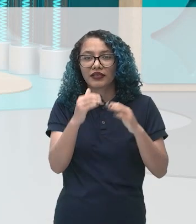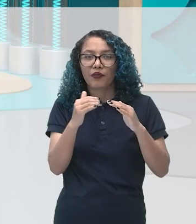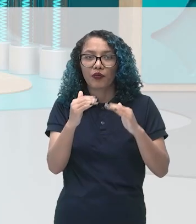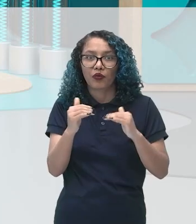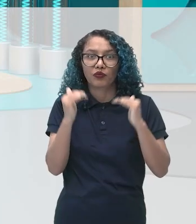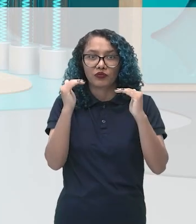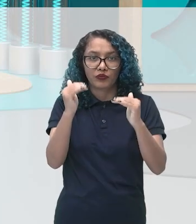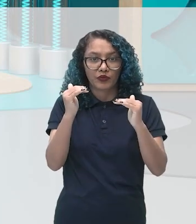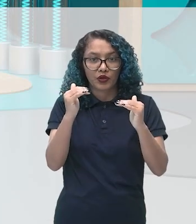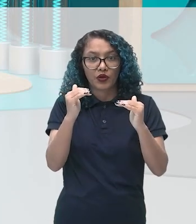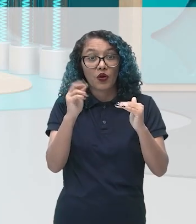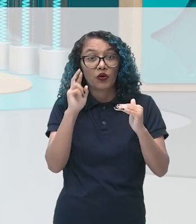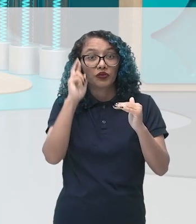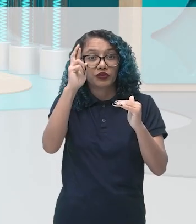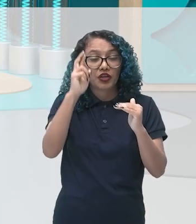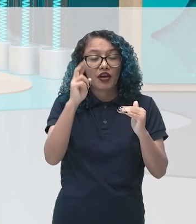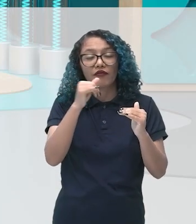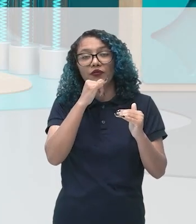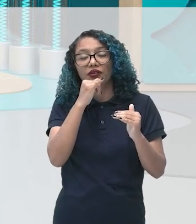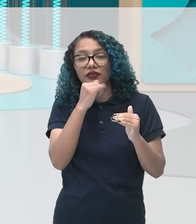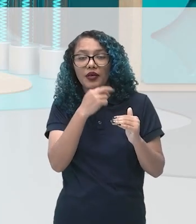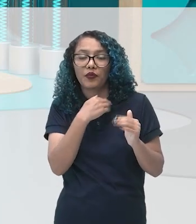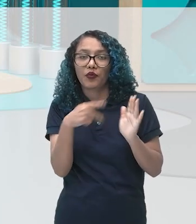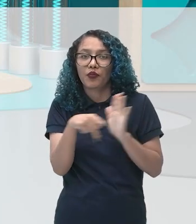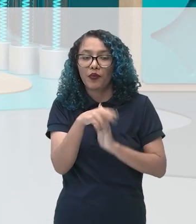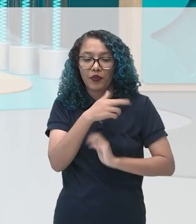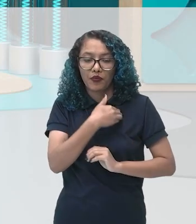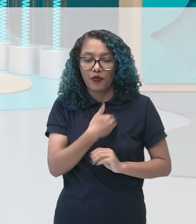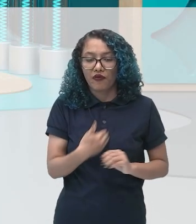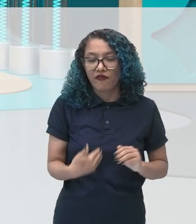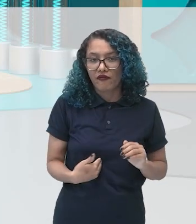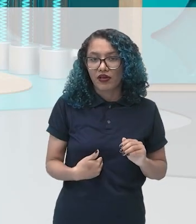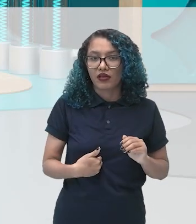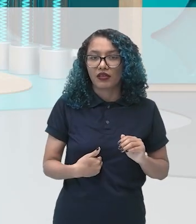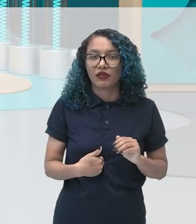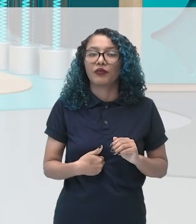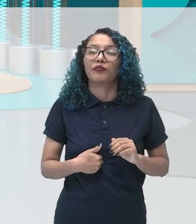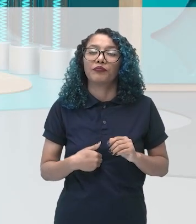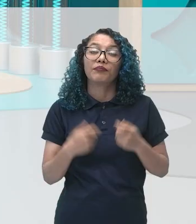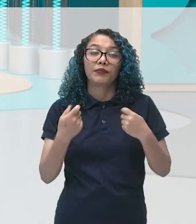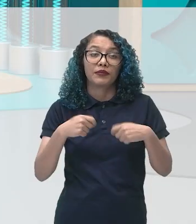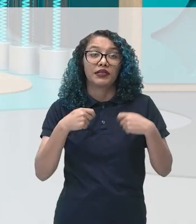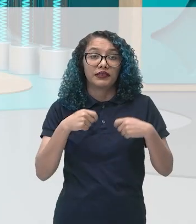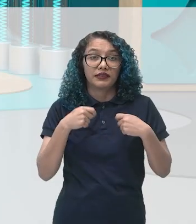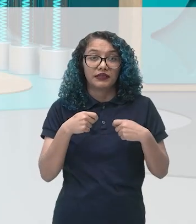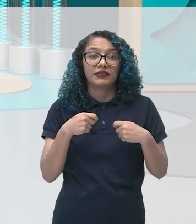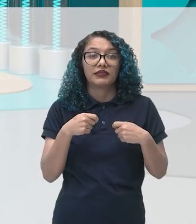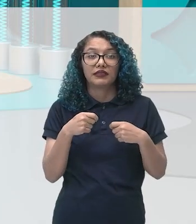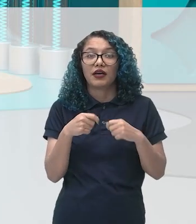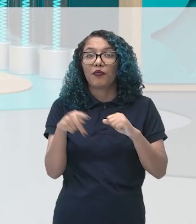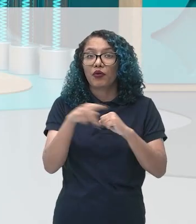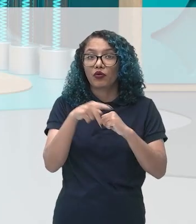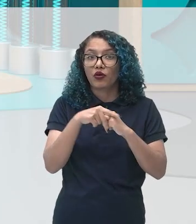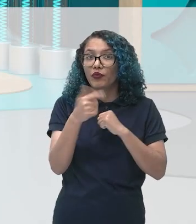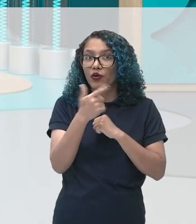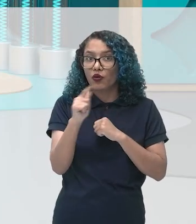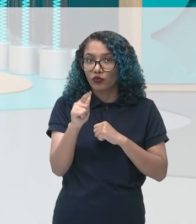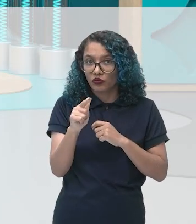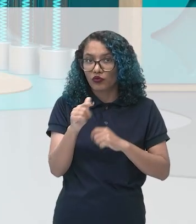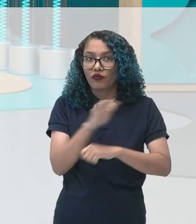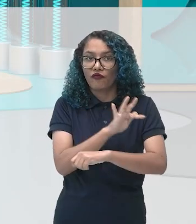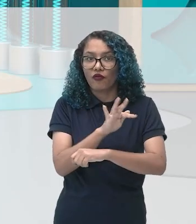acima, alguém do governo, né, ali uma autoridade, você usa um tratamento mais formal. E